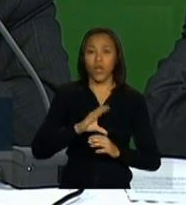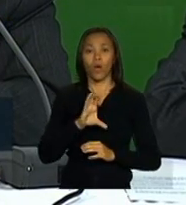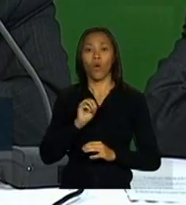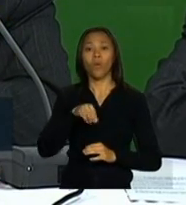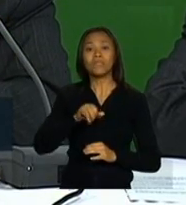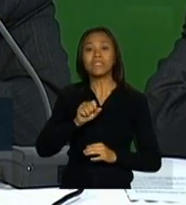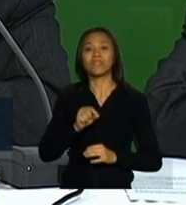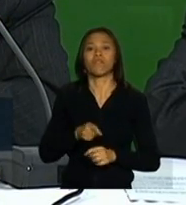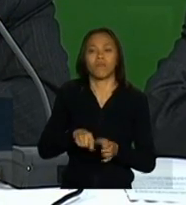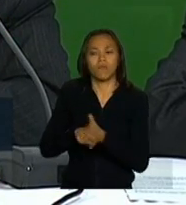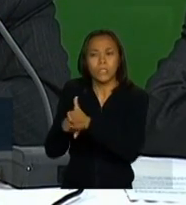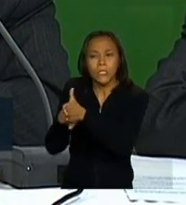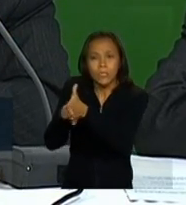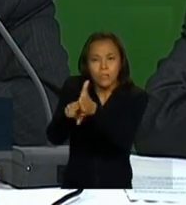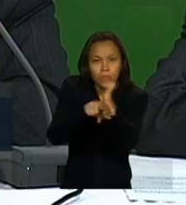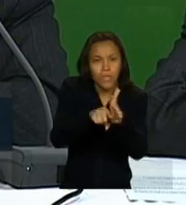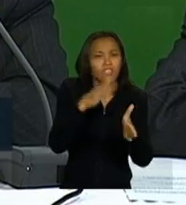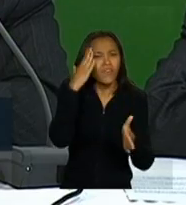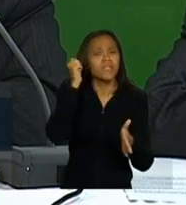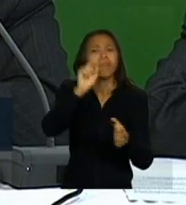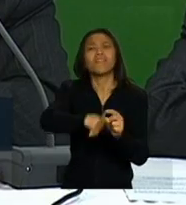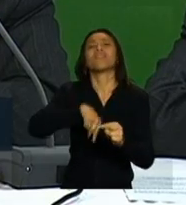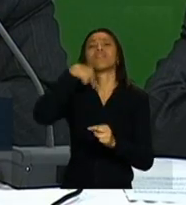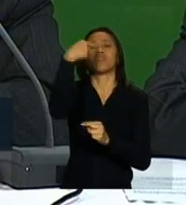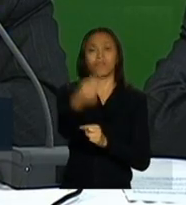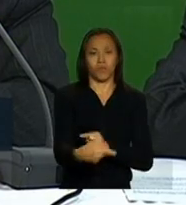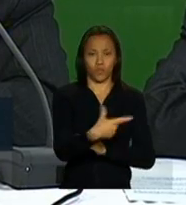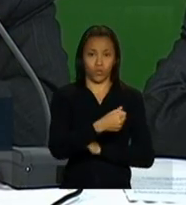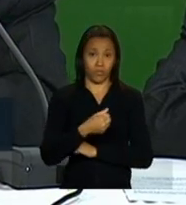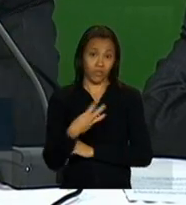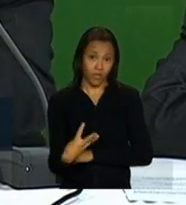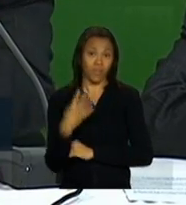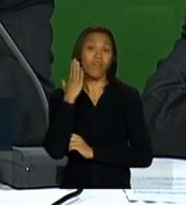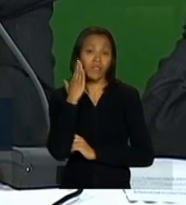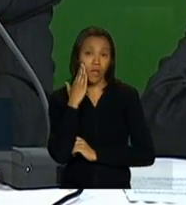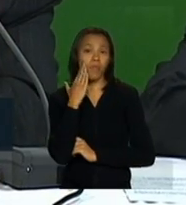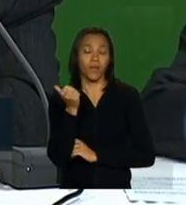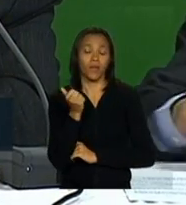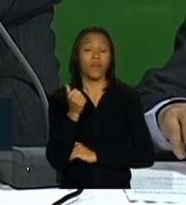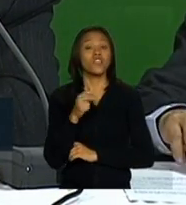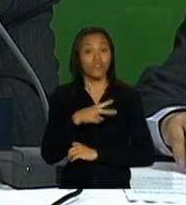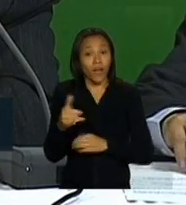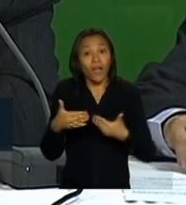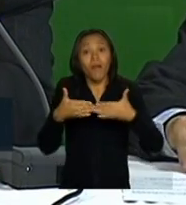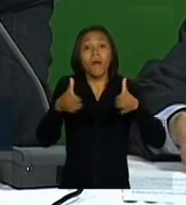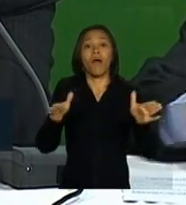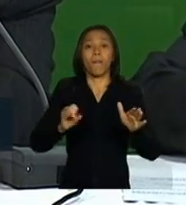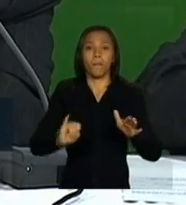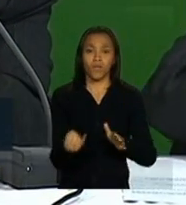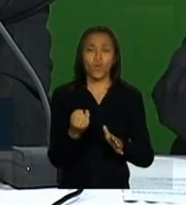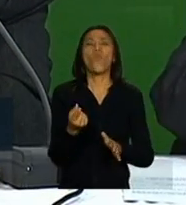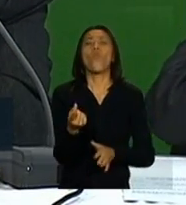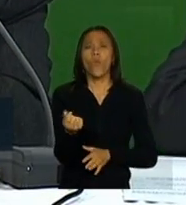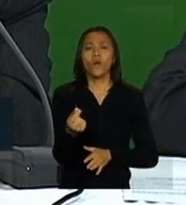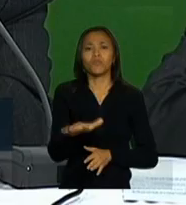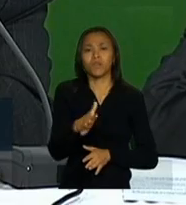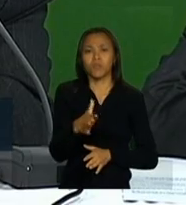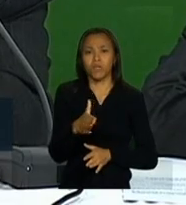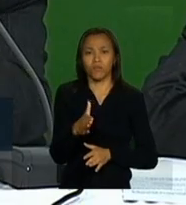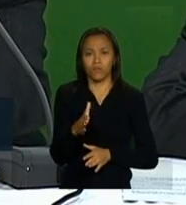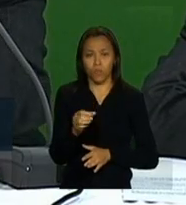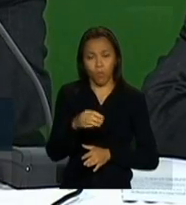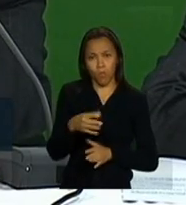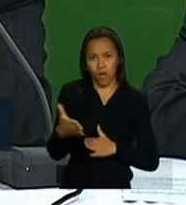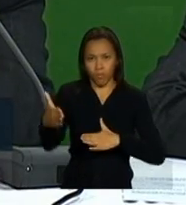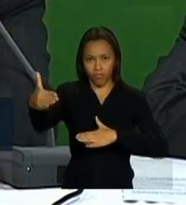a partir do próximo ano. Por isso, da importância que nós vamos ter. Nós vamos abrir o preço. Quanto custa uma manobra?